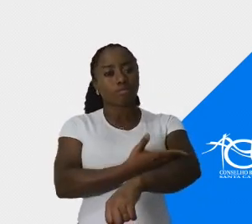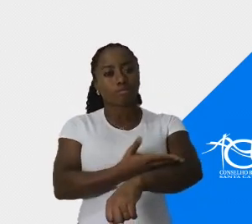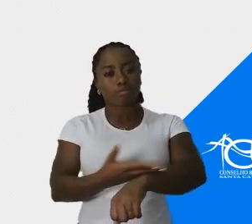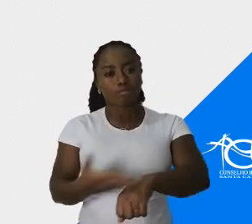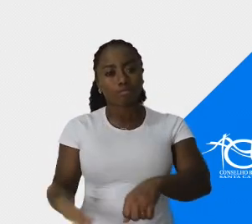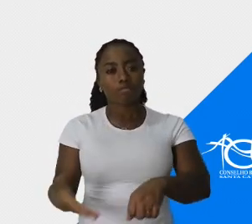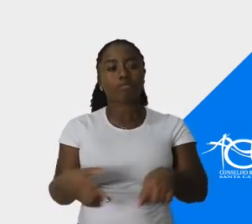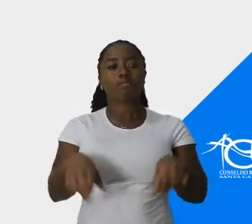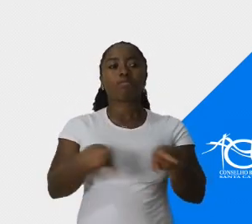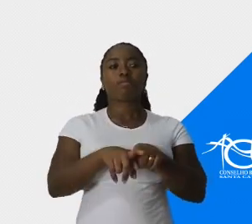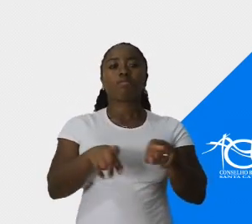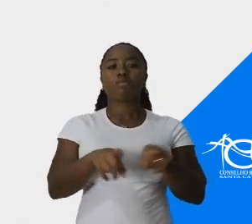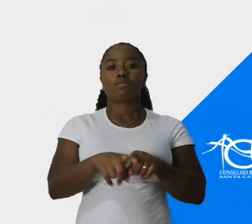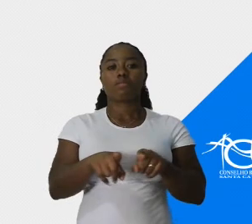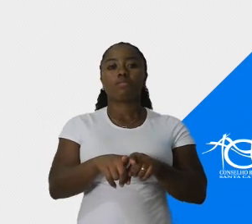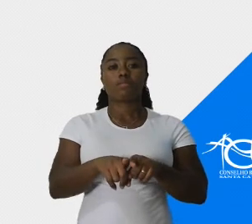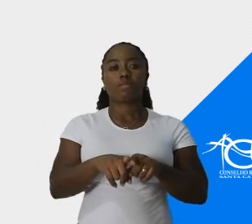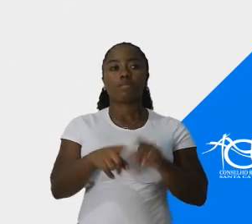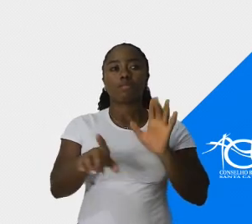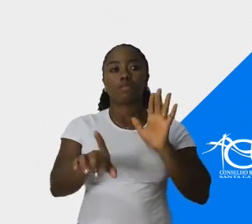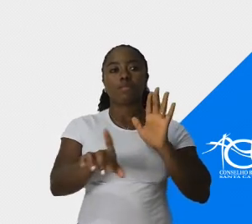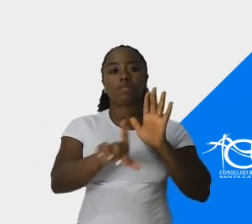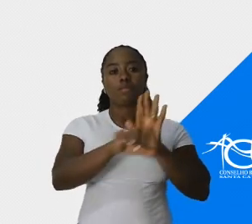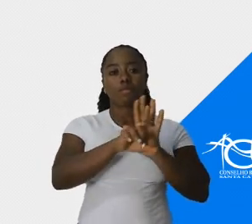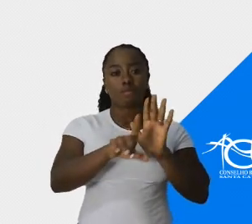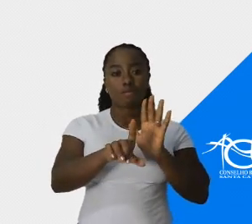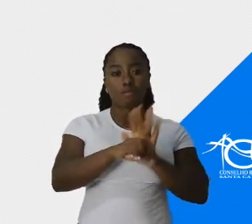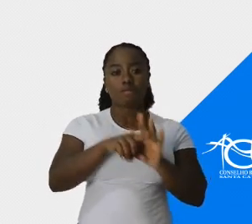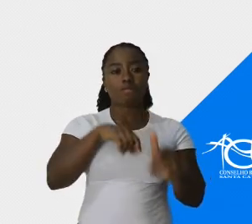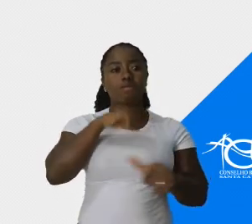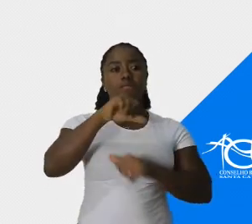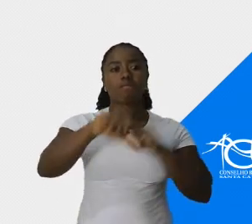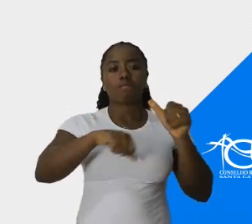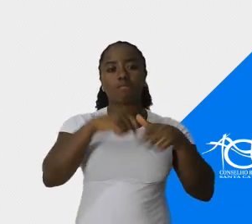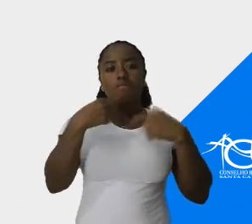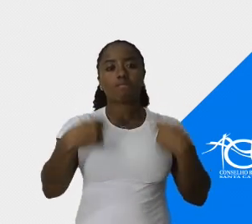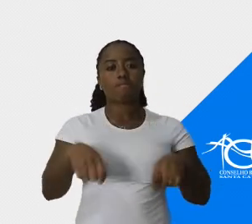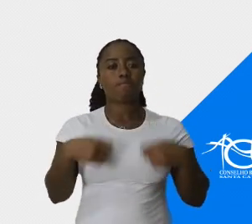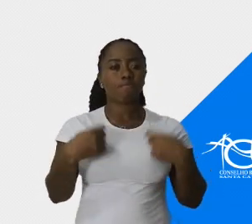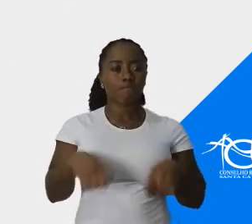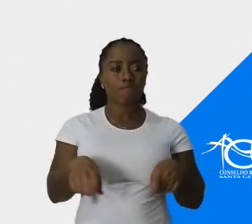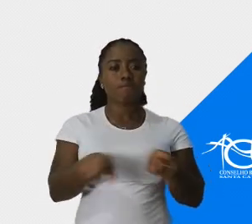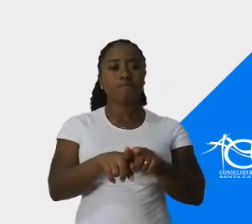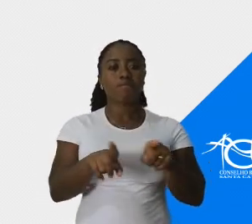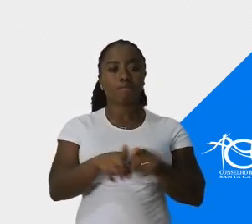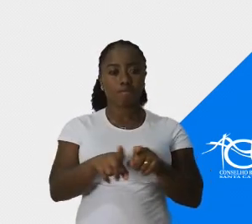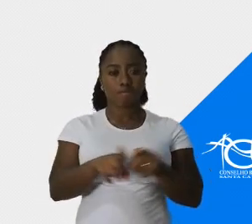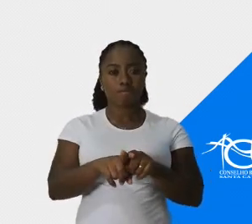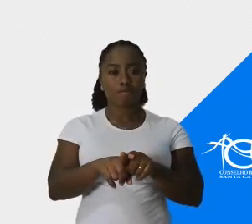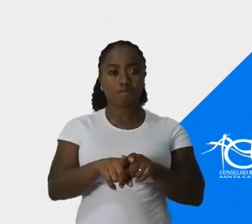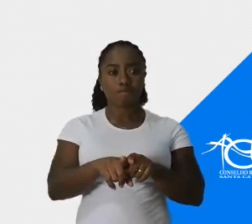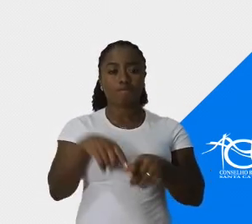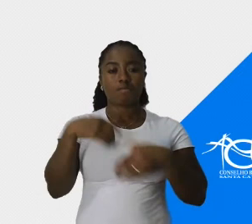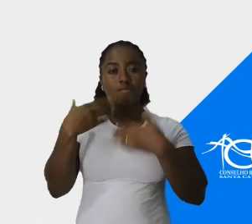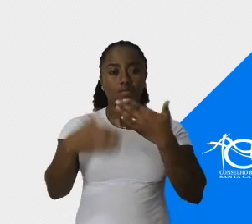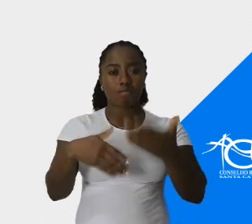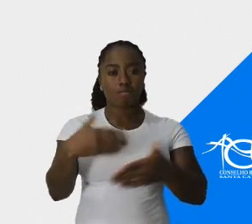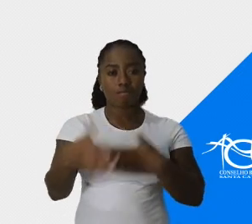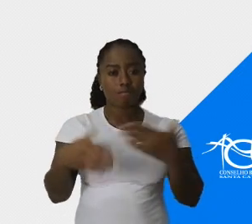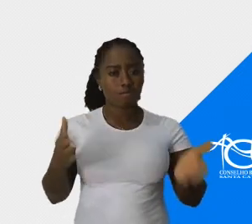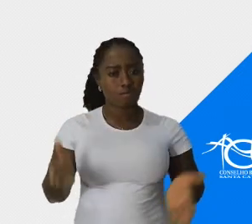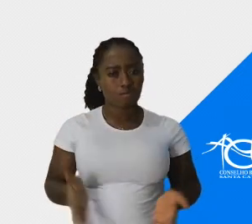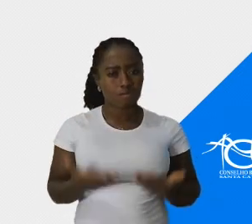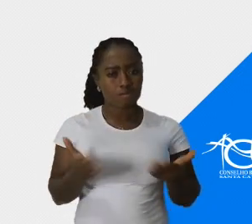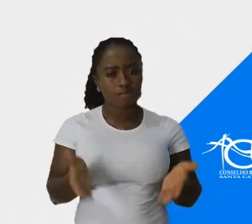legislações específicas, né? Mas, de fato, há uma necessidade de avanço em todos os sentidos. Da informação de estímulos,